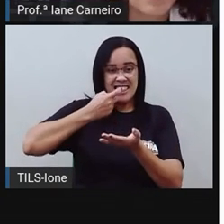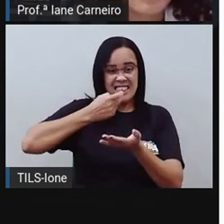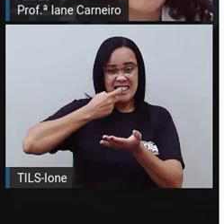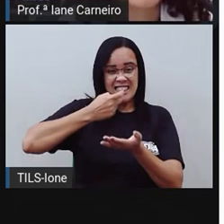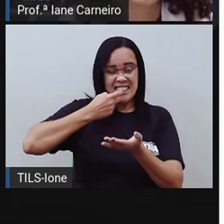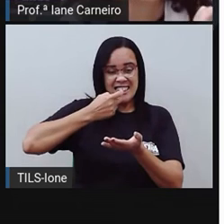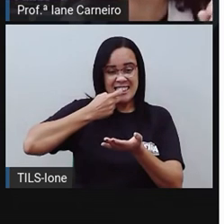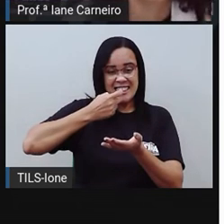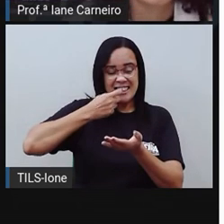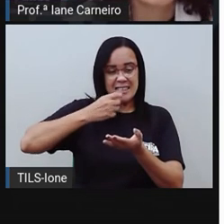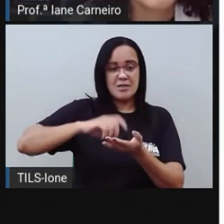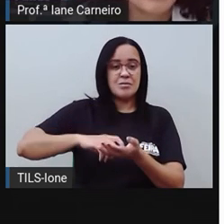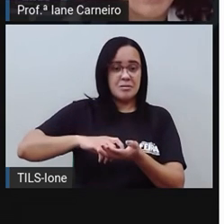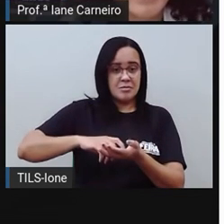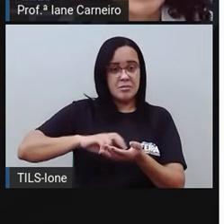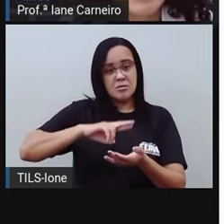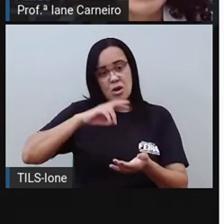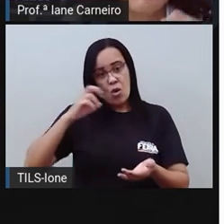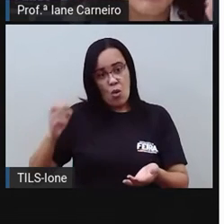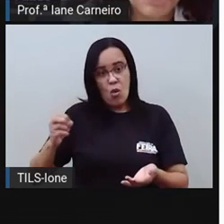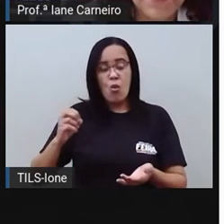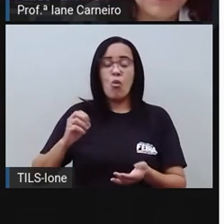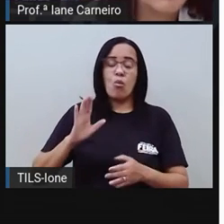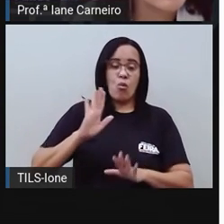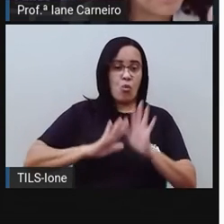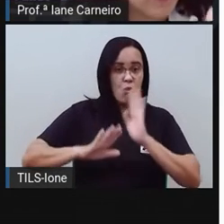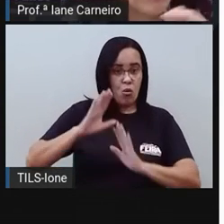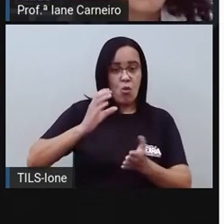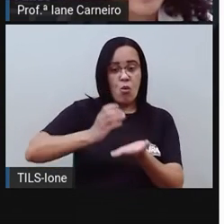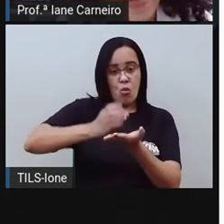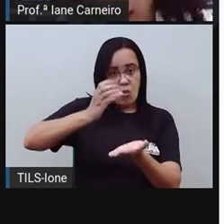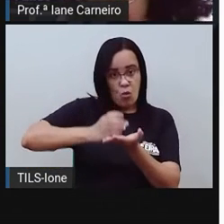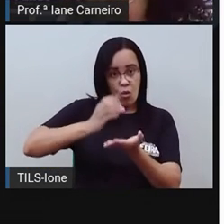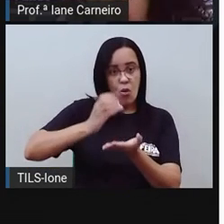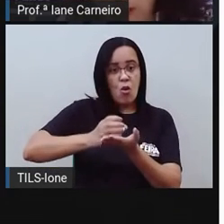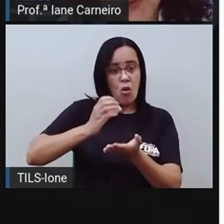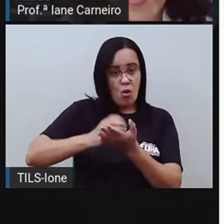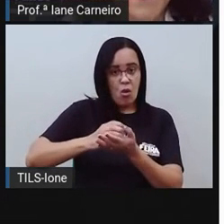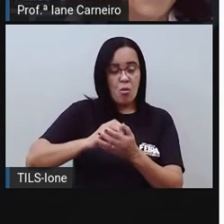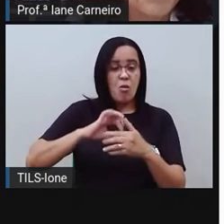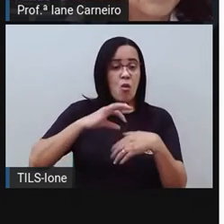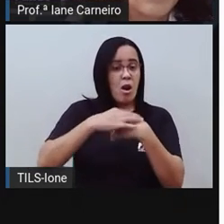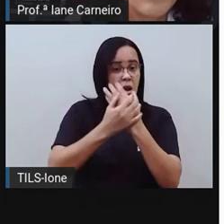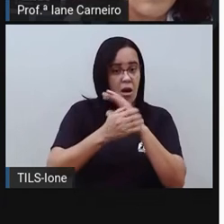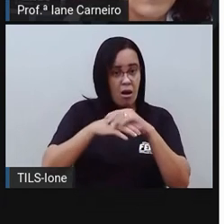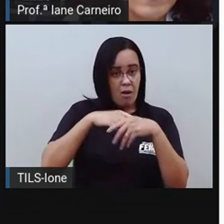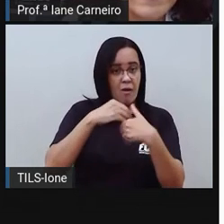de plástico, um copo inox, né? E a mamãe permitir, você pode ajudar ela a lavar a louça.